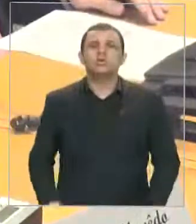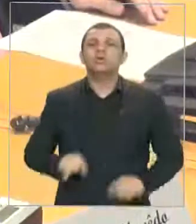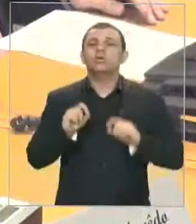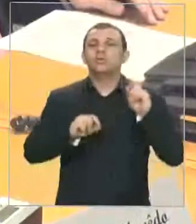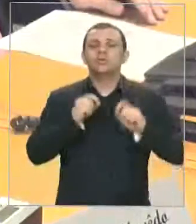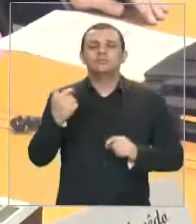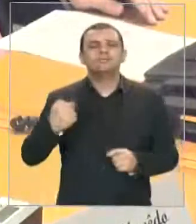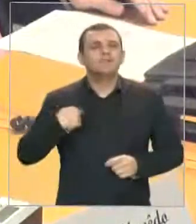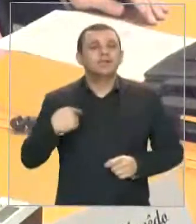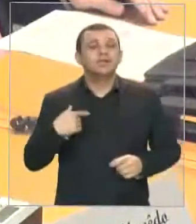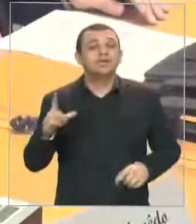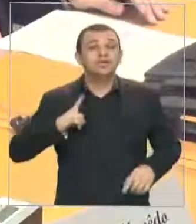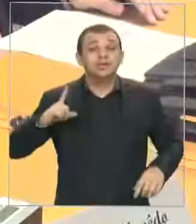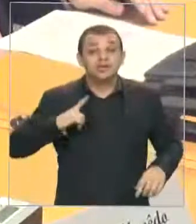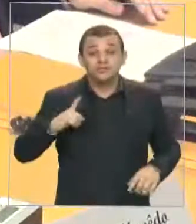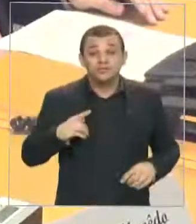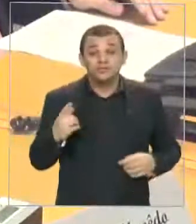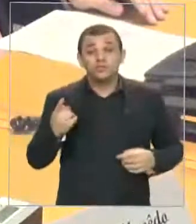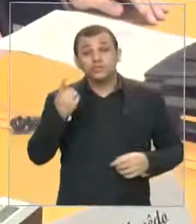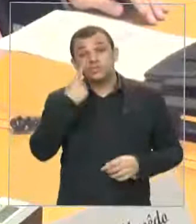cheio de dúvidas.